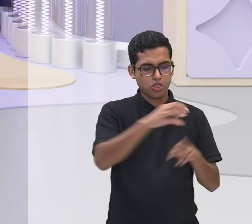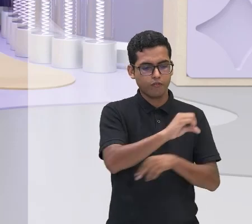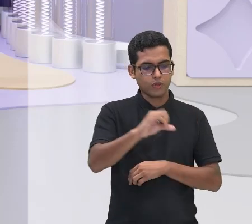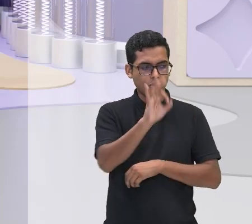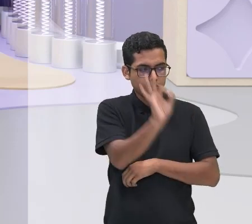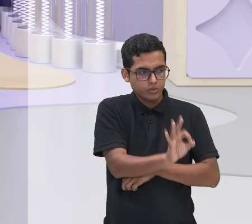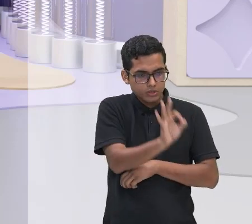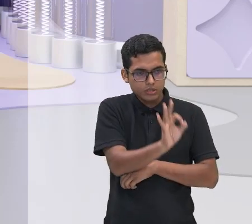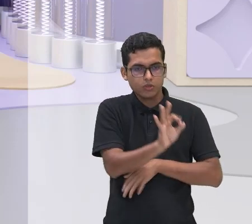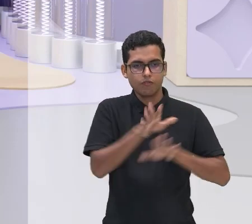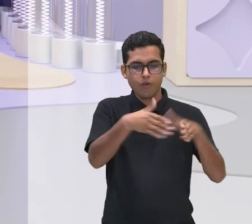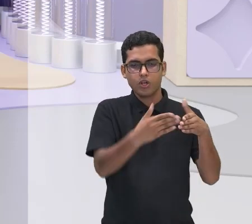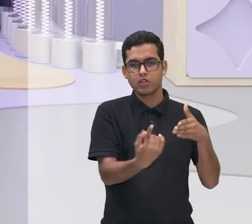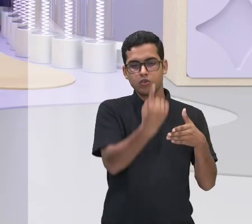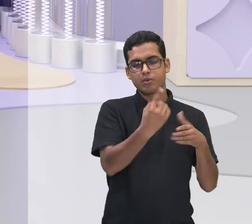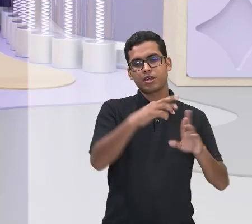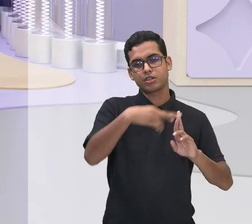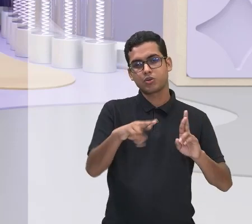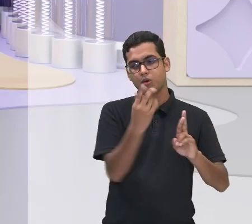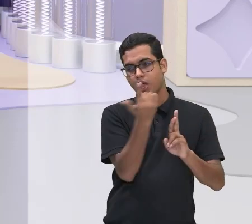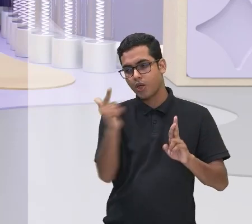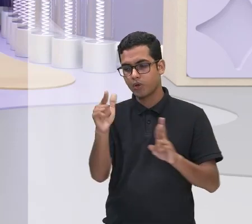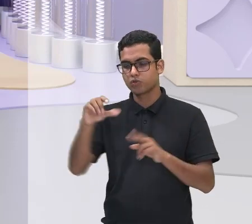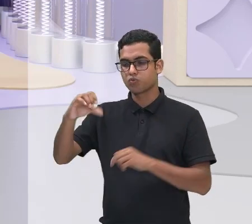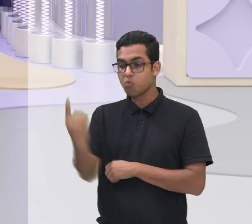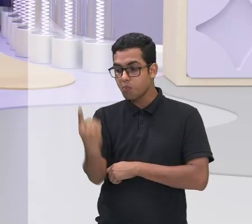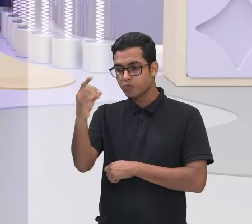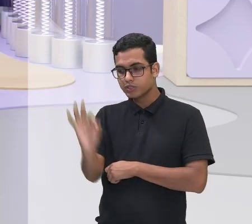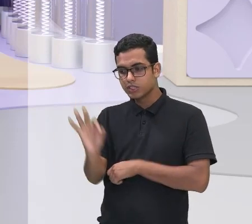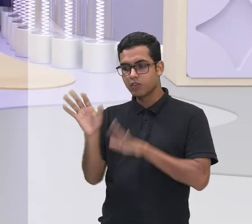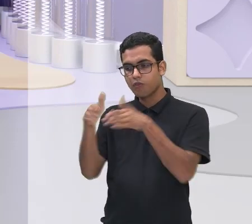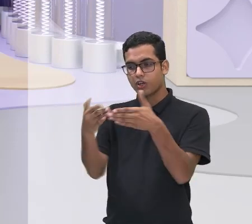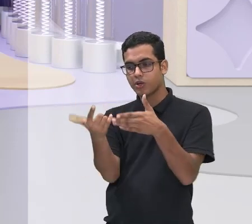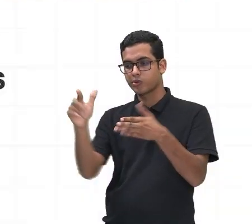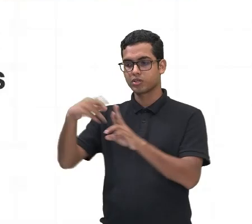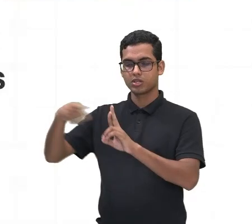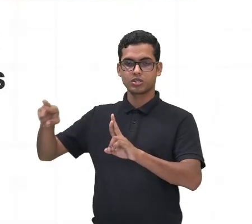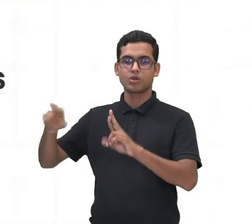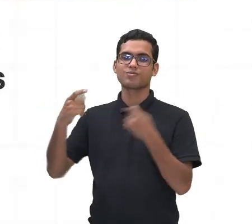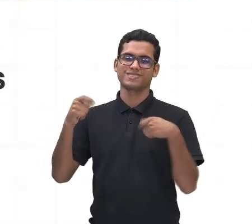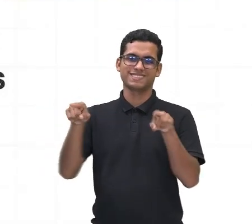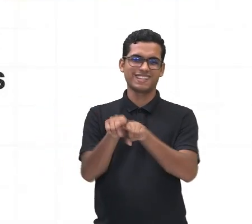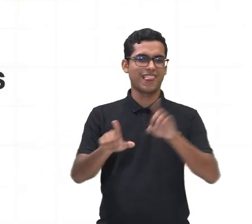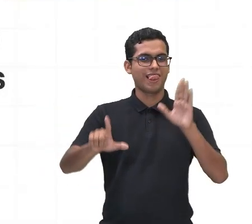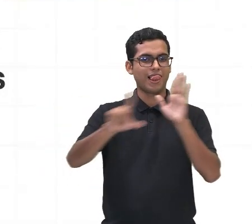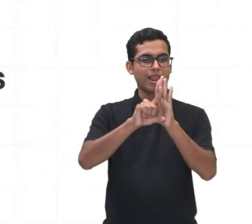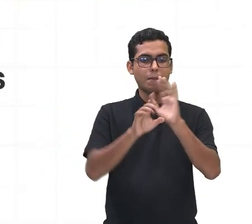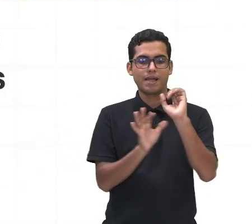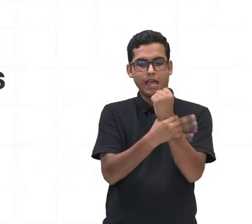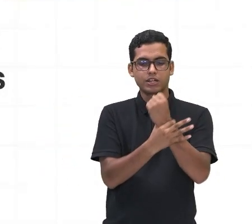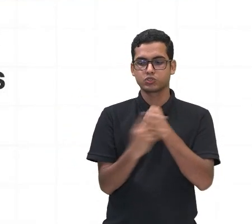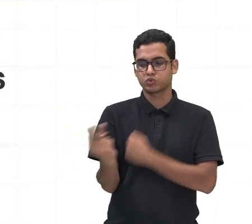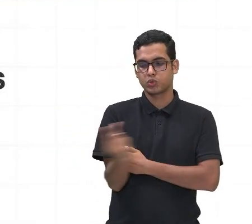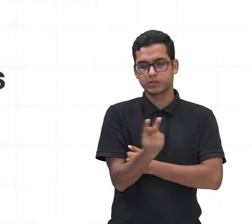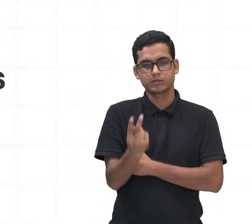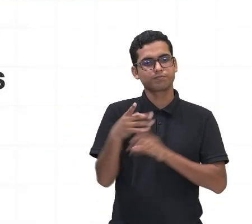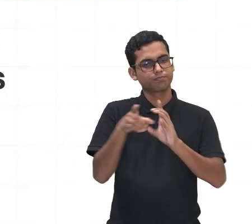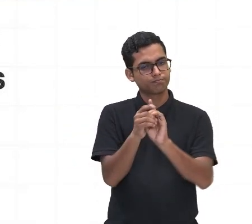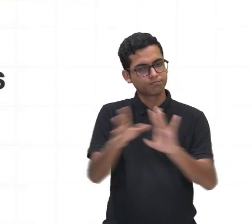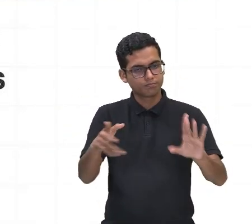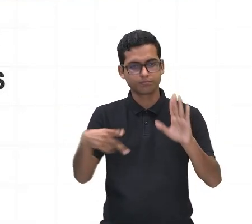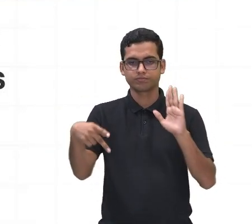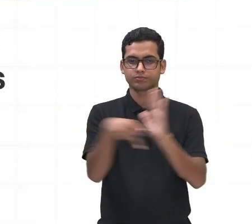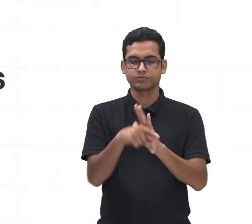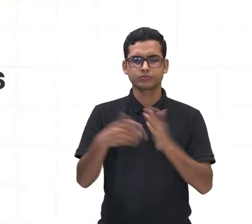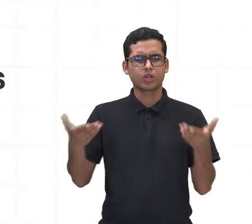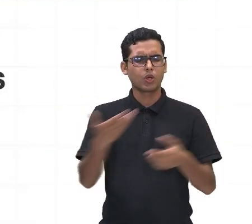também ameaça a democracia. Vamos ver agora então, já que o Estado é laico, como seria essa relação